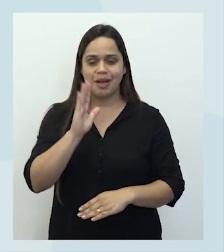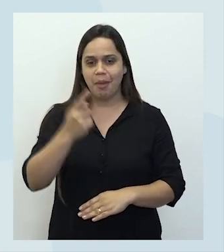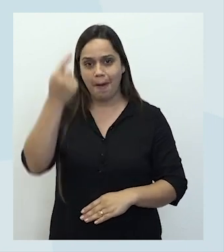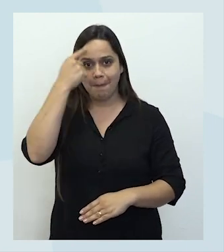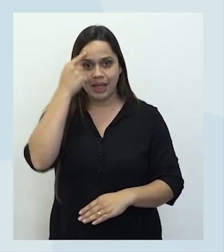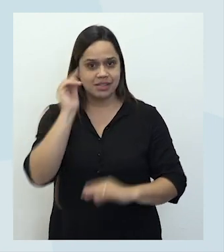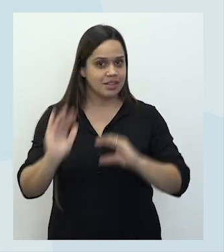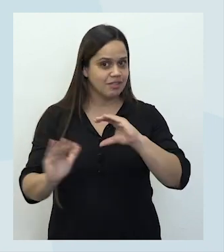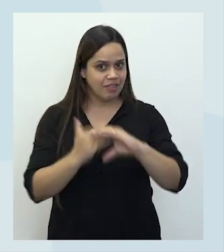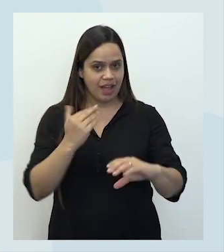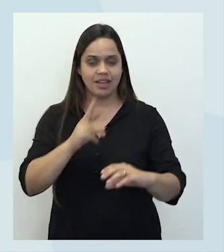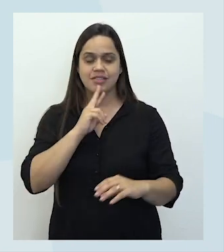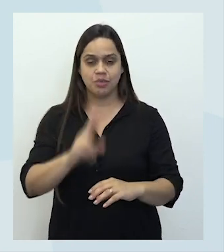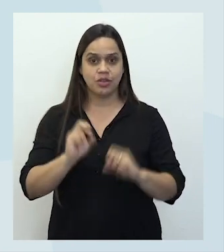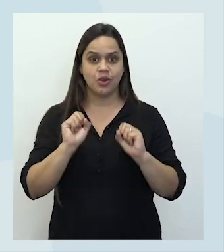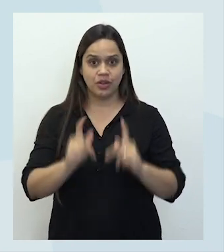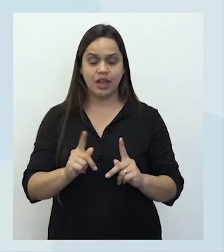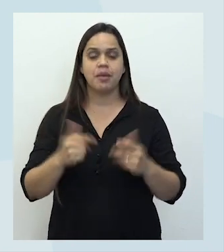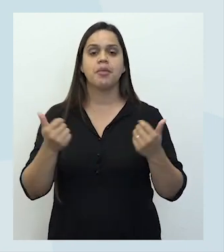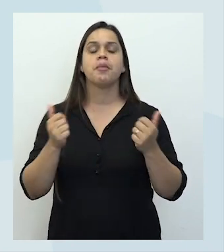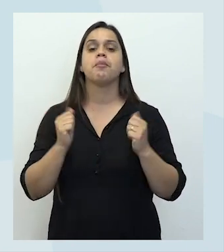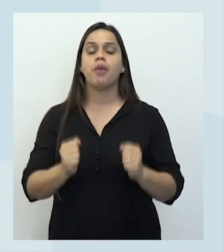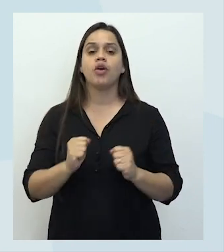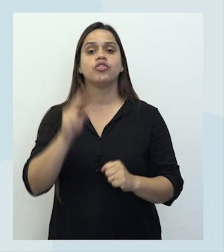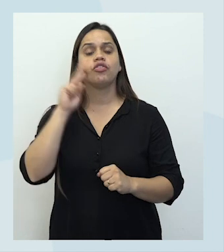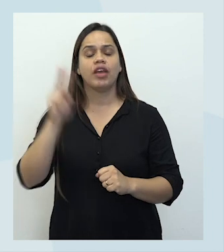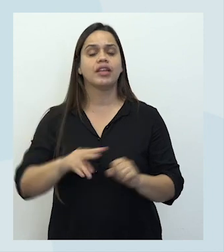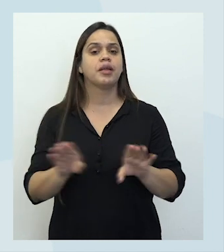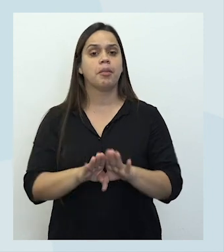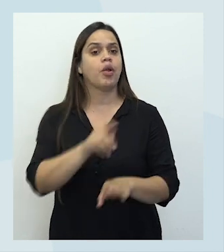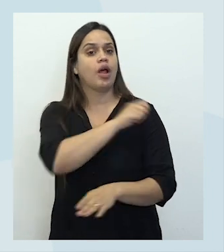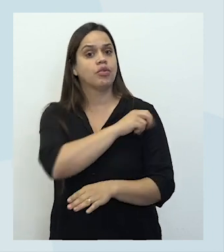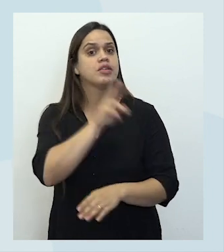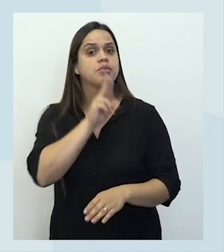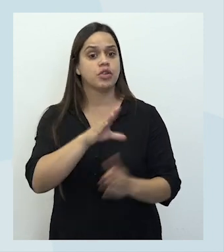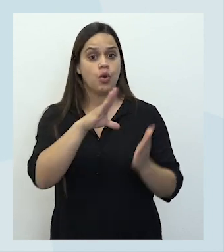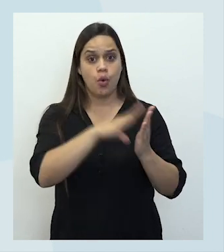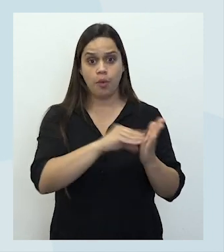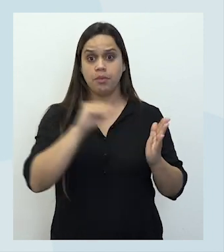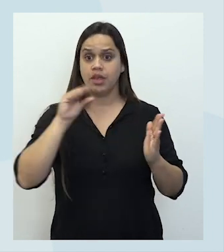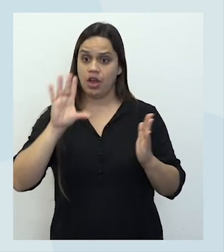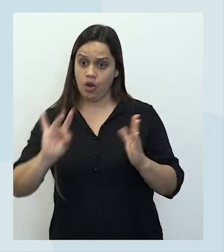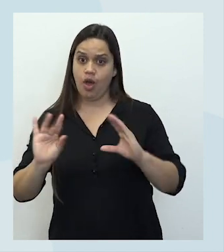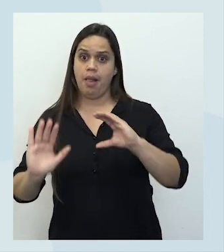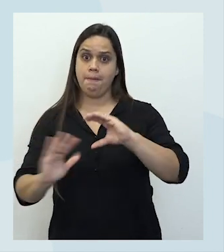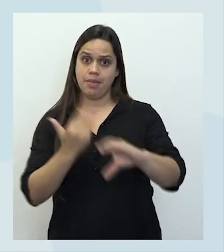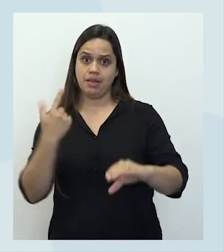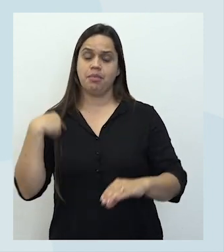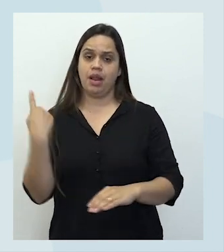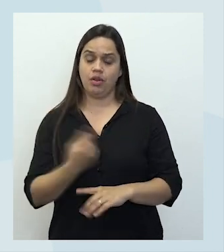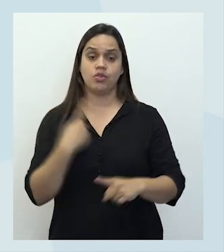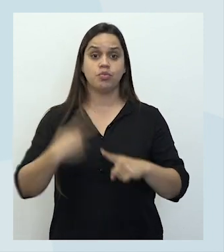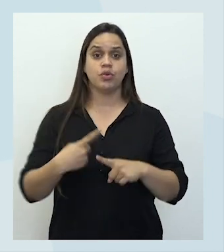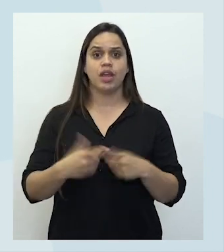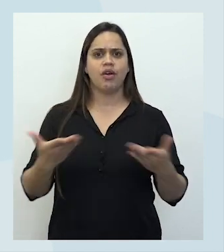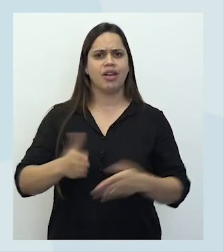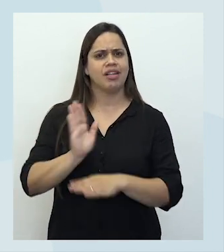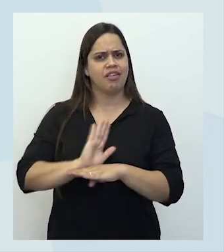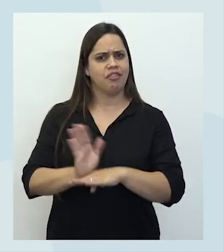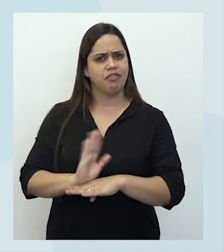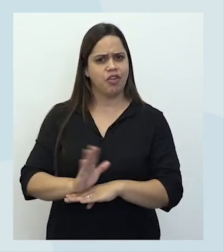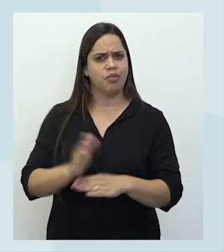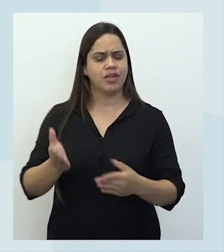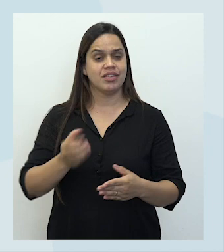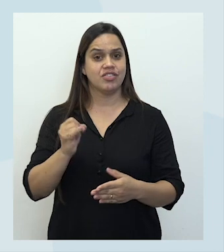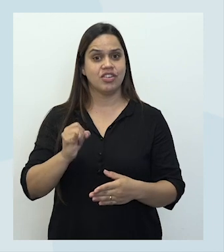vai respondendo. Pode pegar a resposta dos alunos, copia, cola, manda pra gente. Quais os filmes? A gente tá falando tanto em filme que se entrar